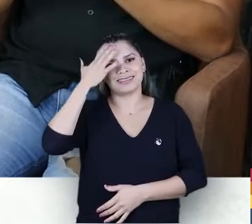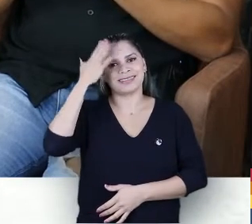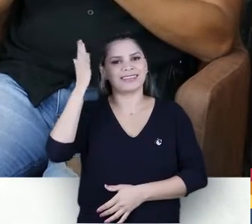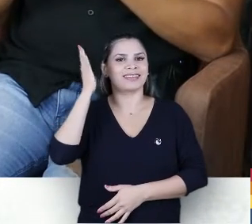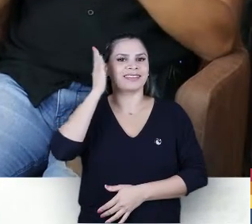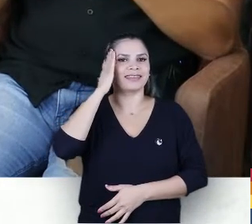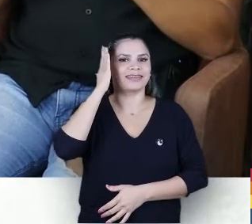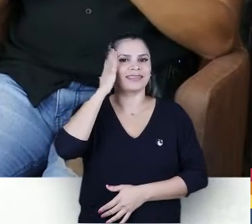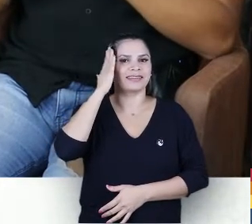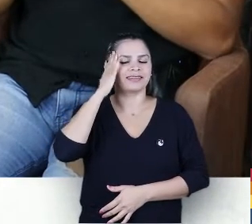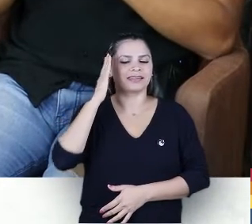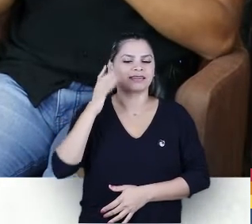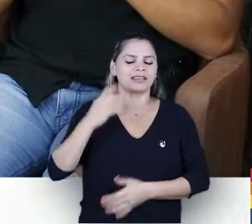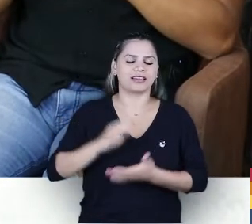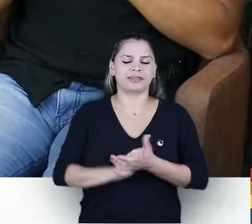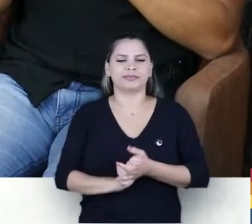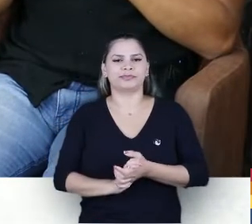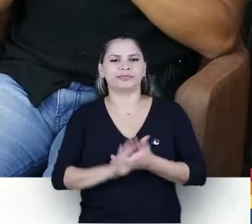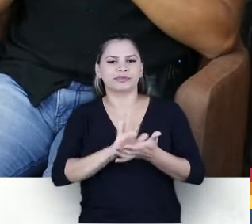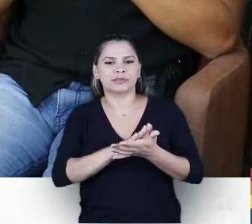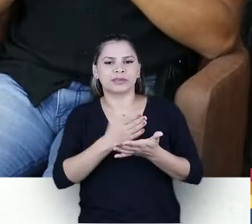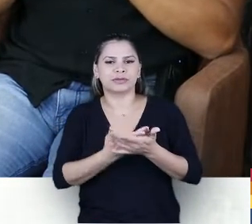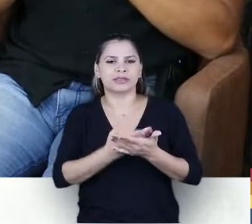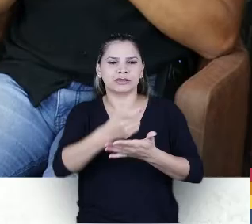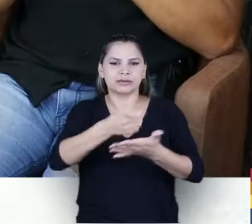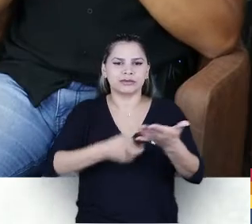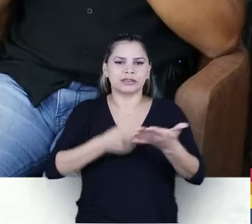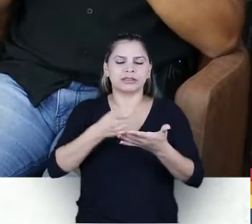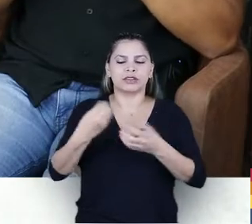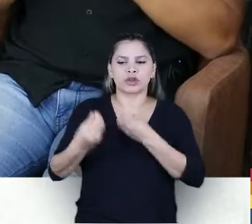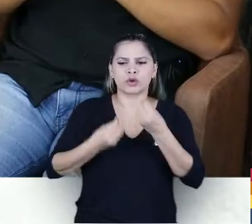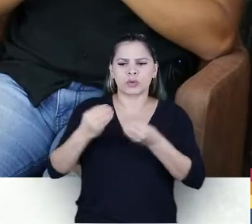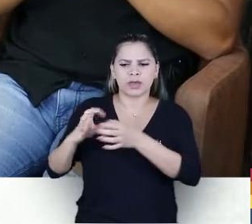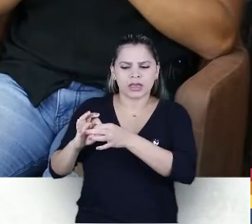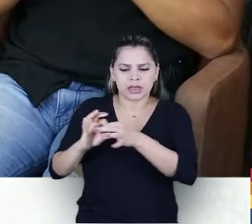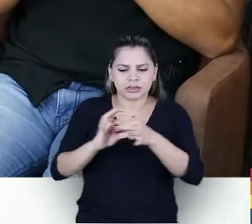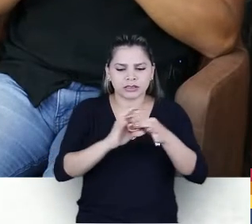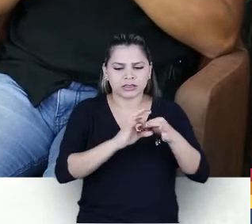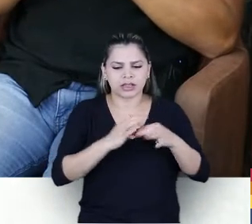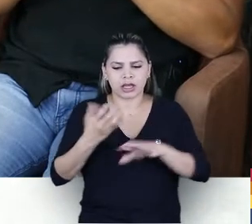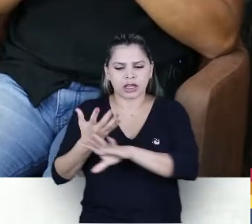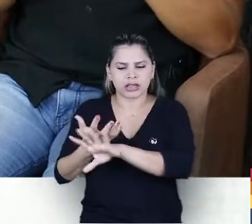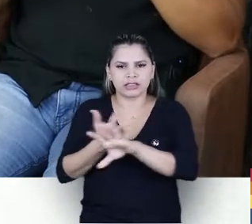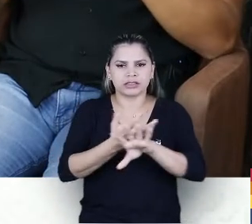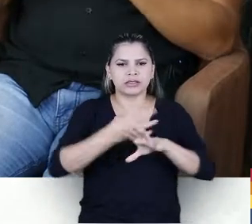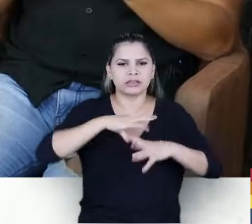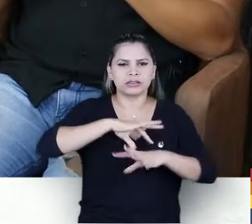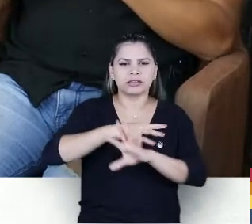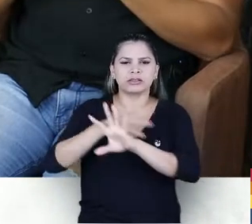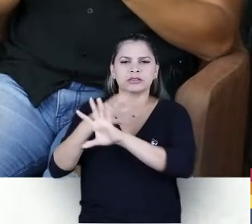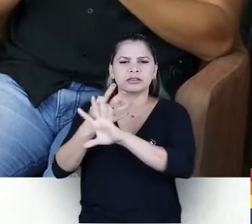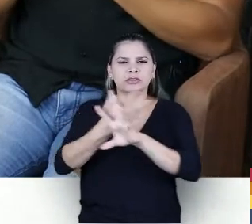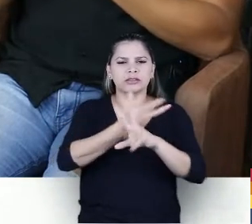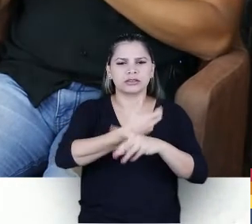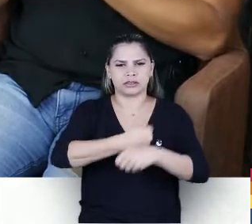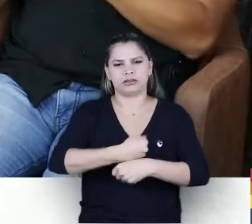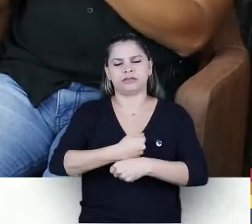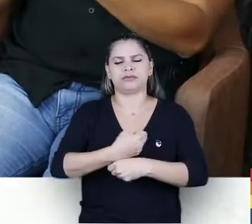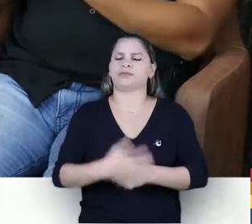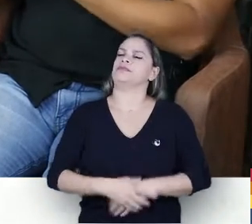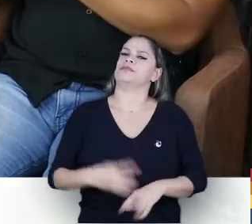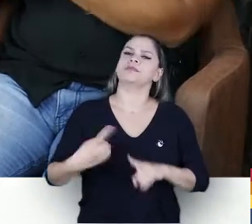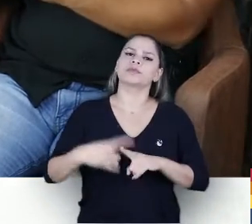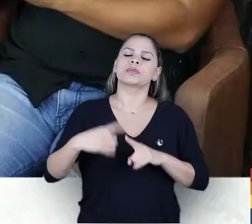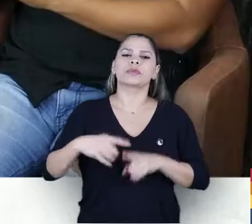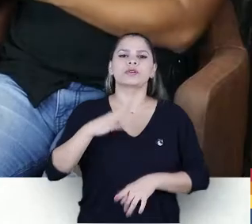conhecimento, era a interpretação textual. Então eu falei, cara, é desafiador. Então, nesse momento, eu percebo, né, o quanto as